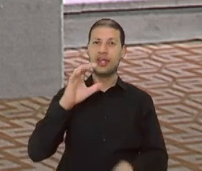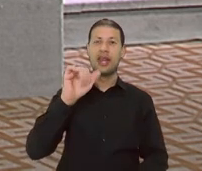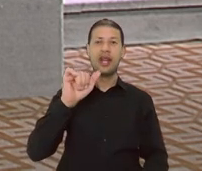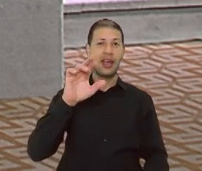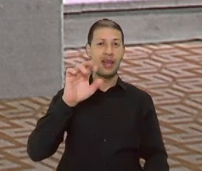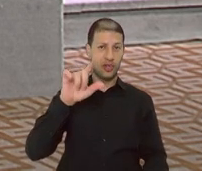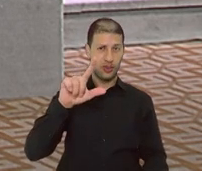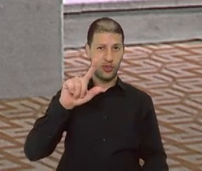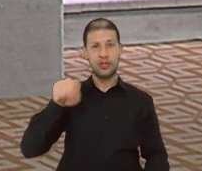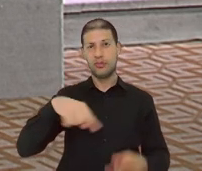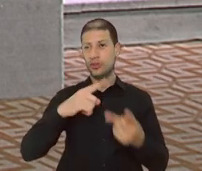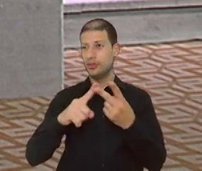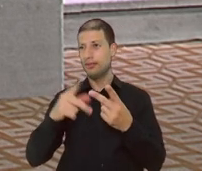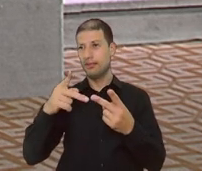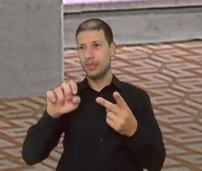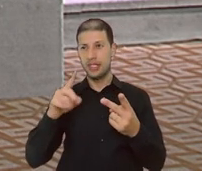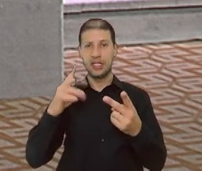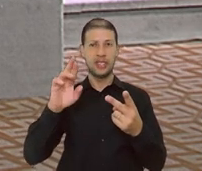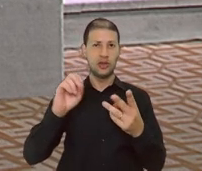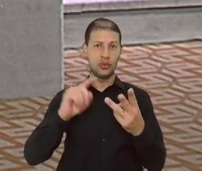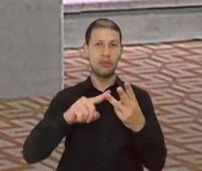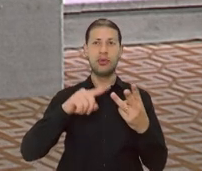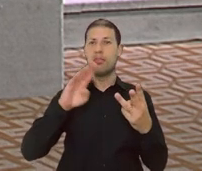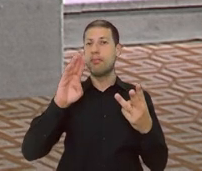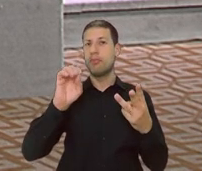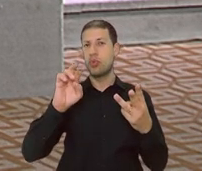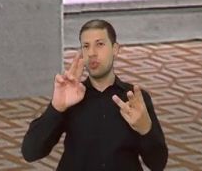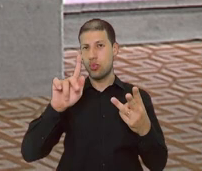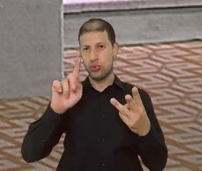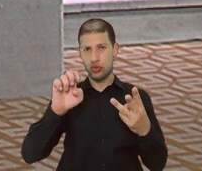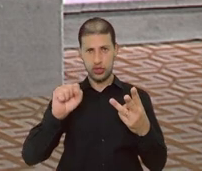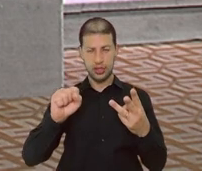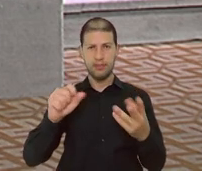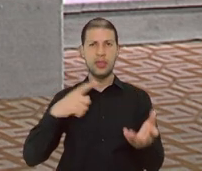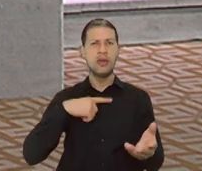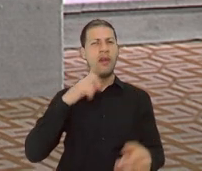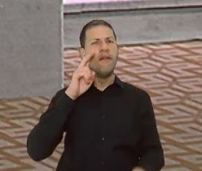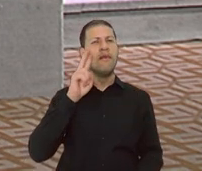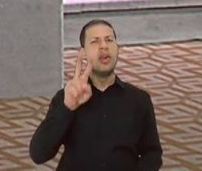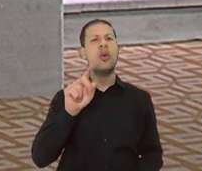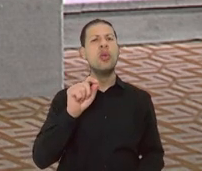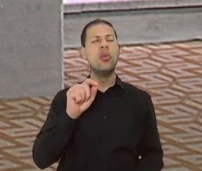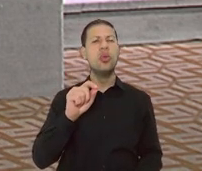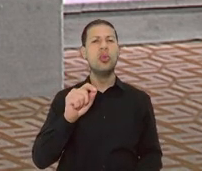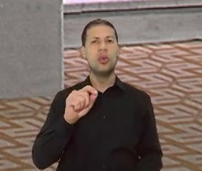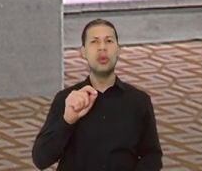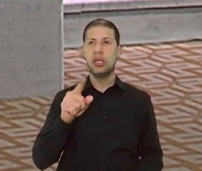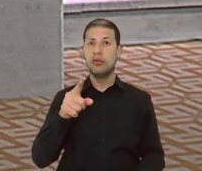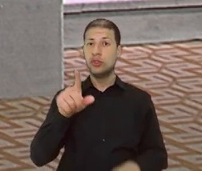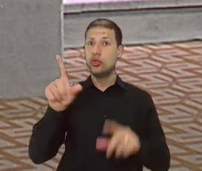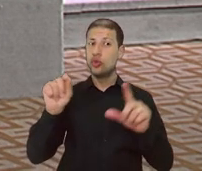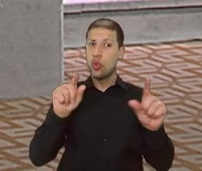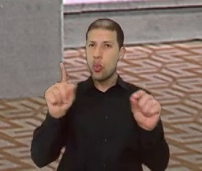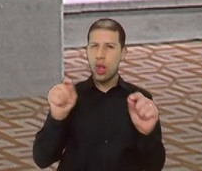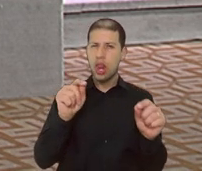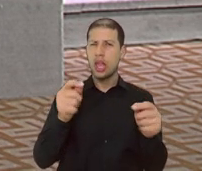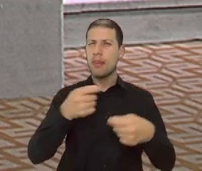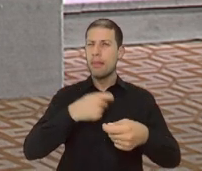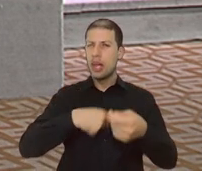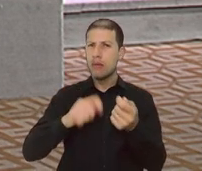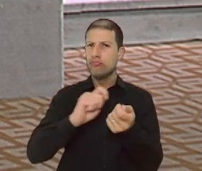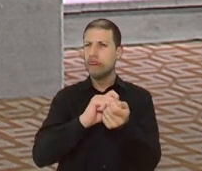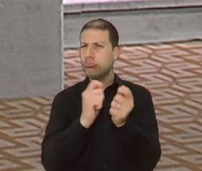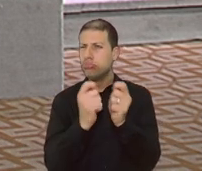Borges Como enxergar como escolher os mercados resilientes tão res